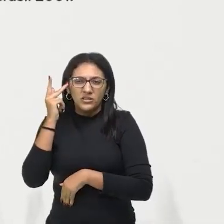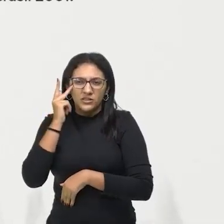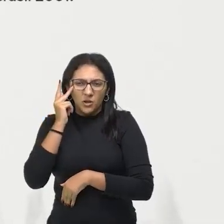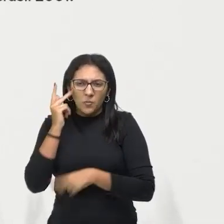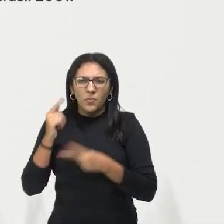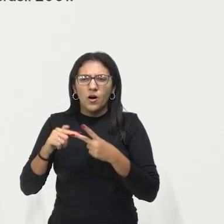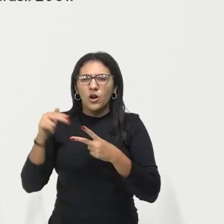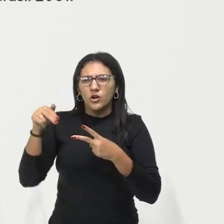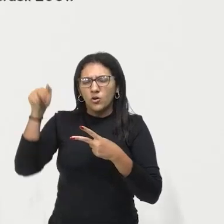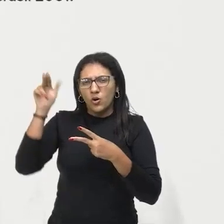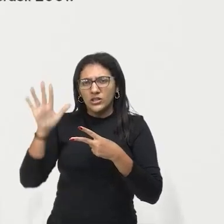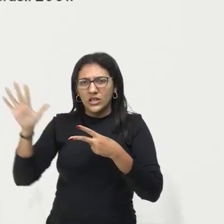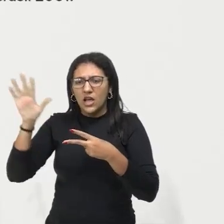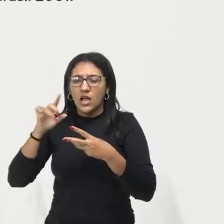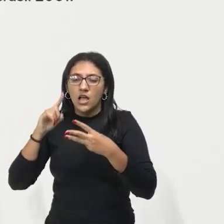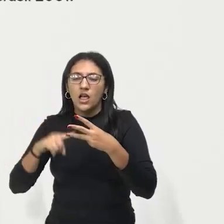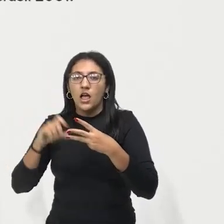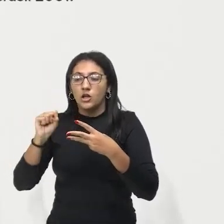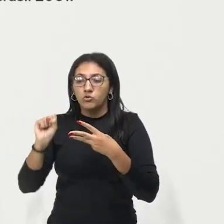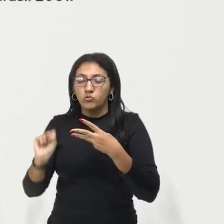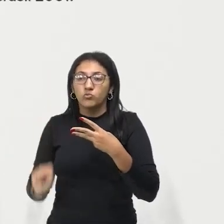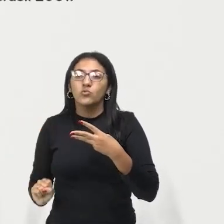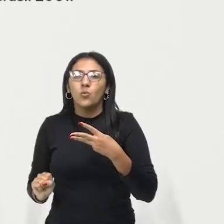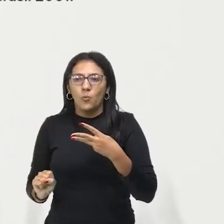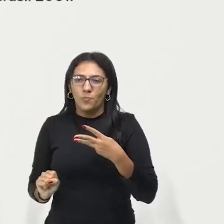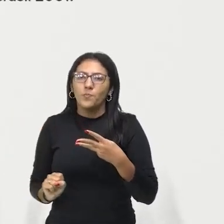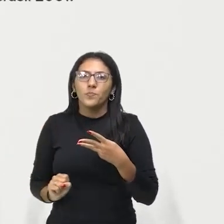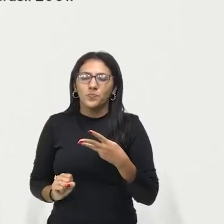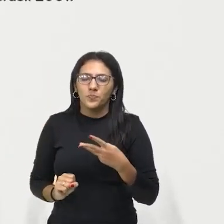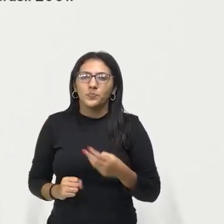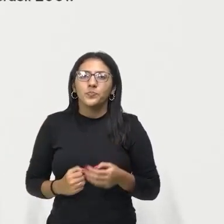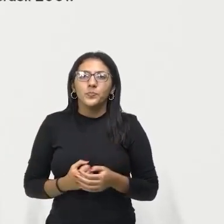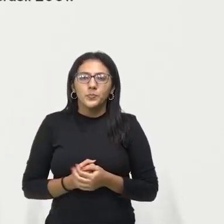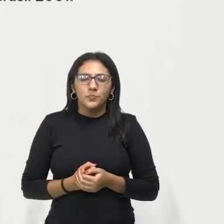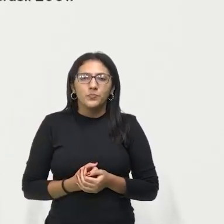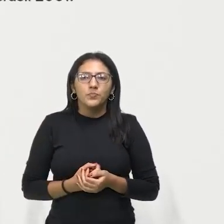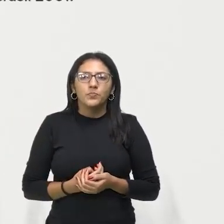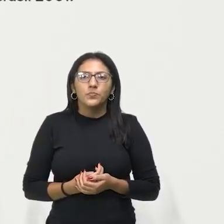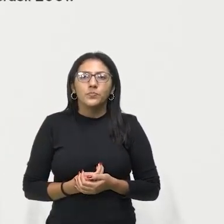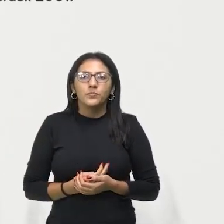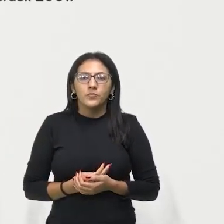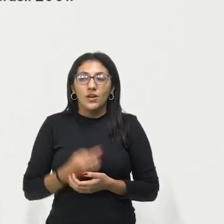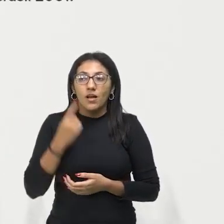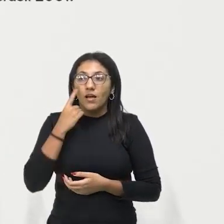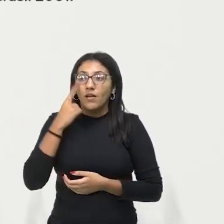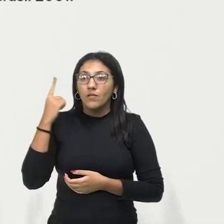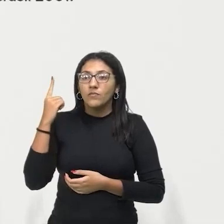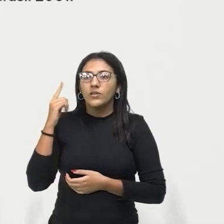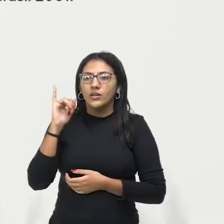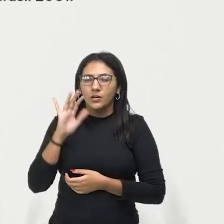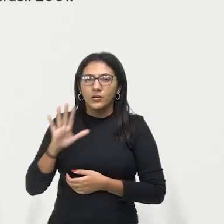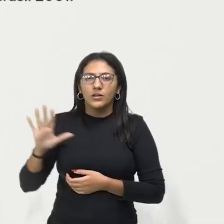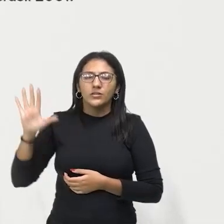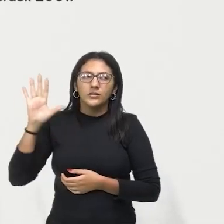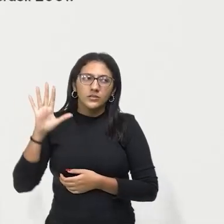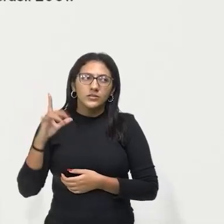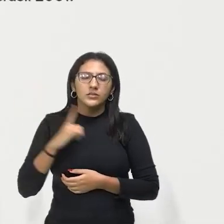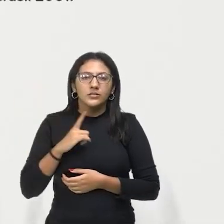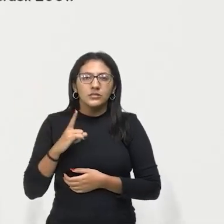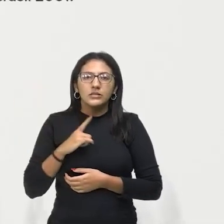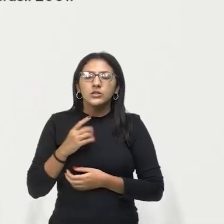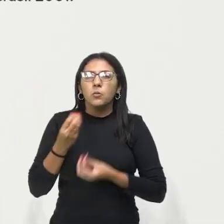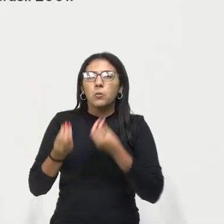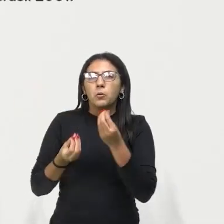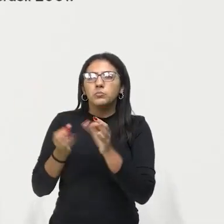interior paulista, para o Nordeste e para o Sul, em relação à cidade de São Paulo, tá? Então,